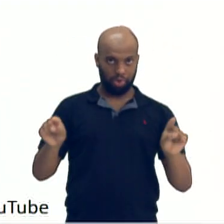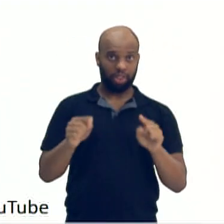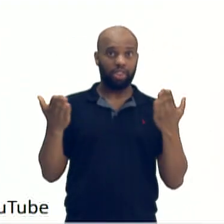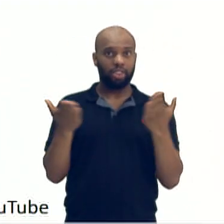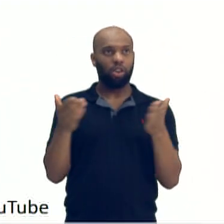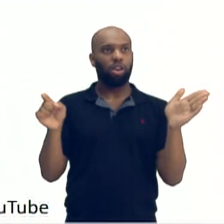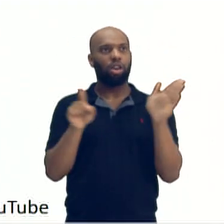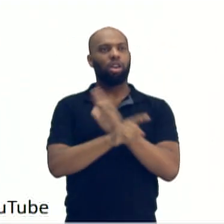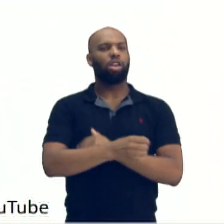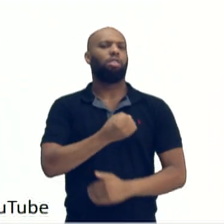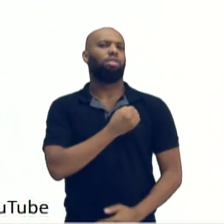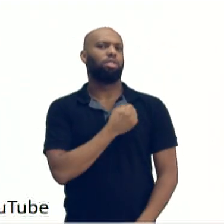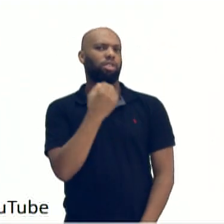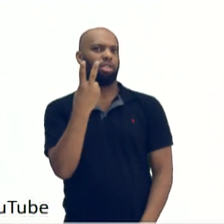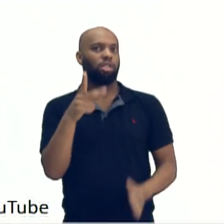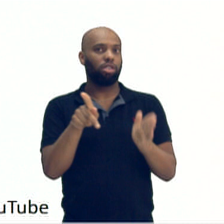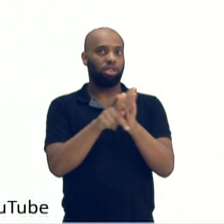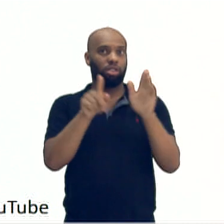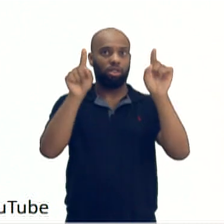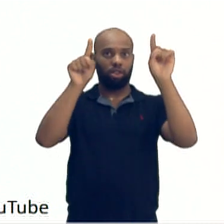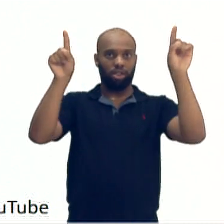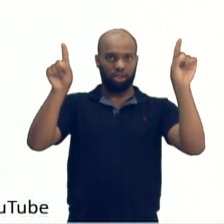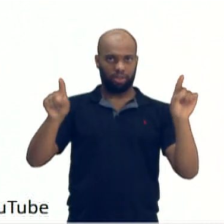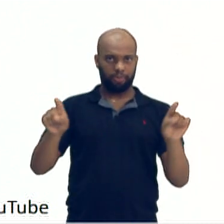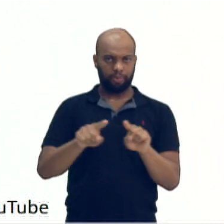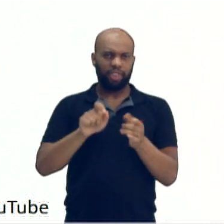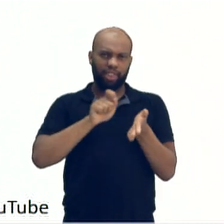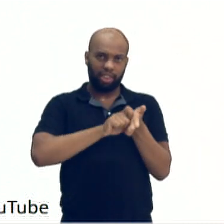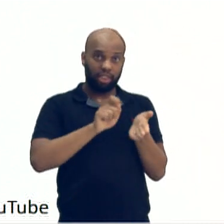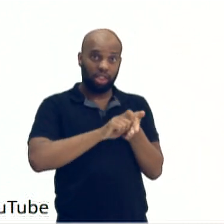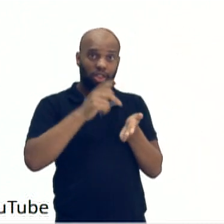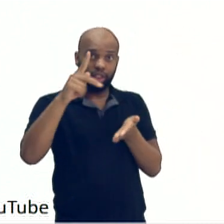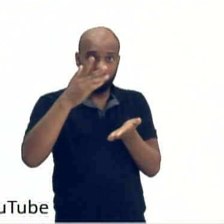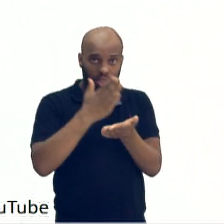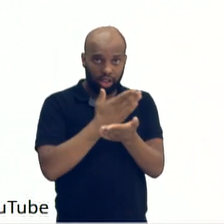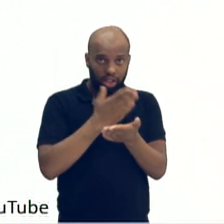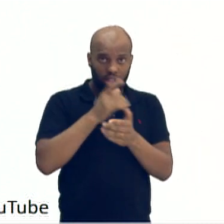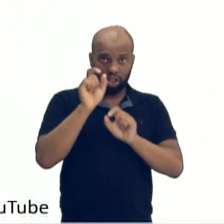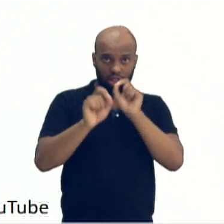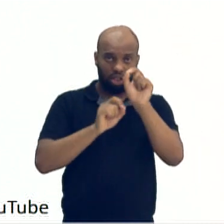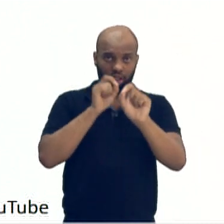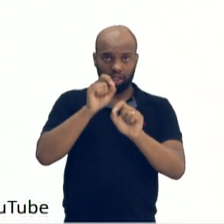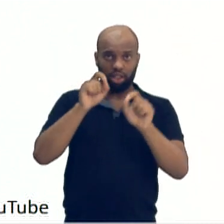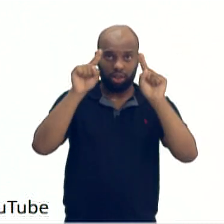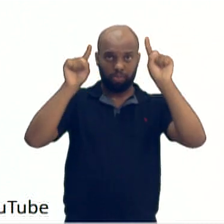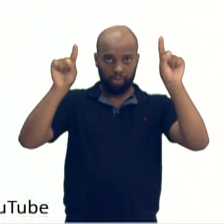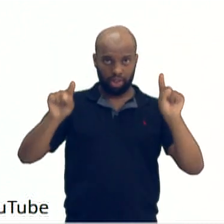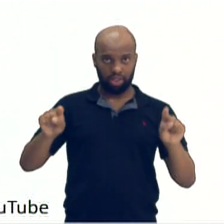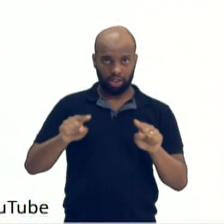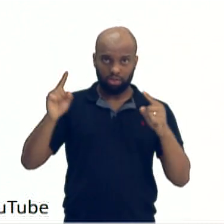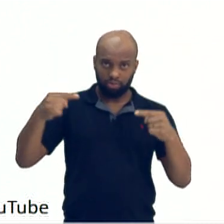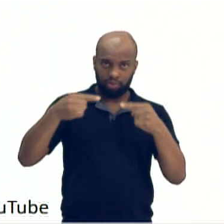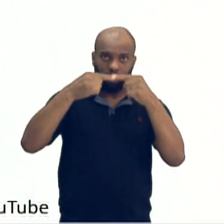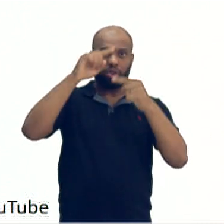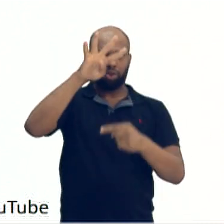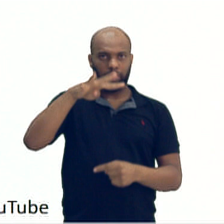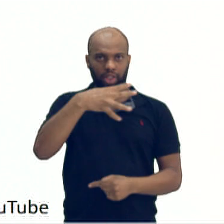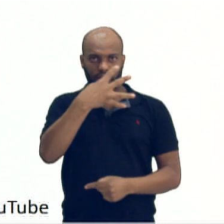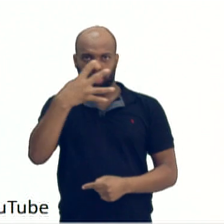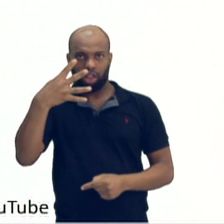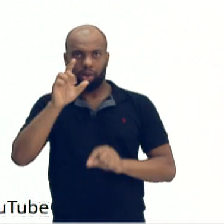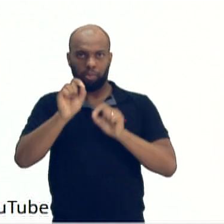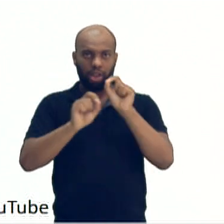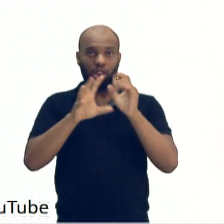segundo probleminha de matriz, tá? Escreva no caderno de vocês a matriz correspondente à tabela de notas de